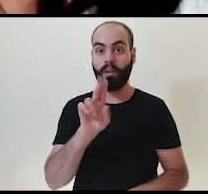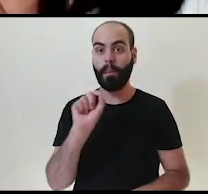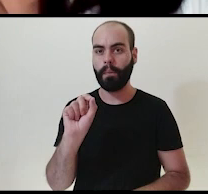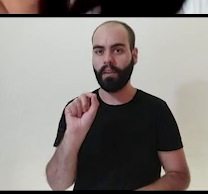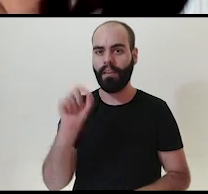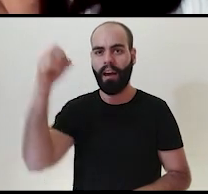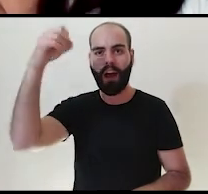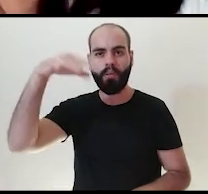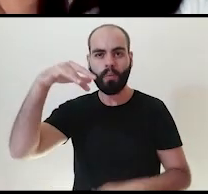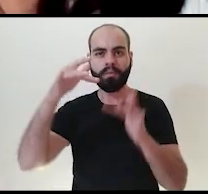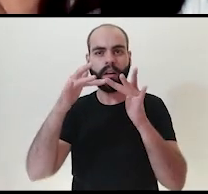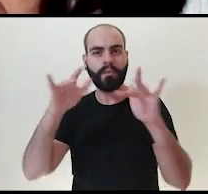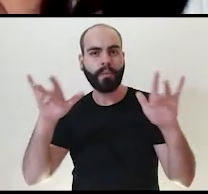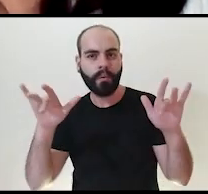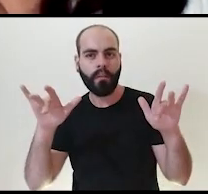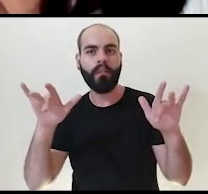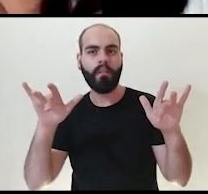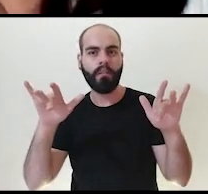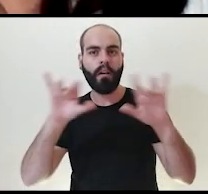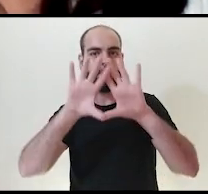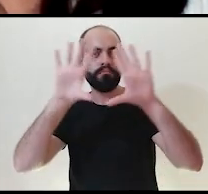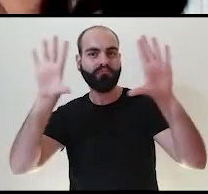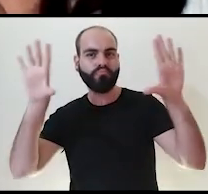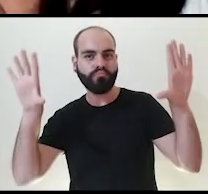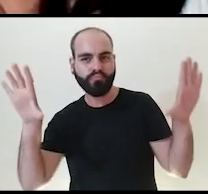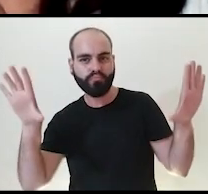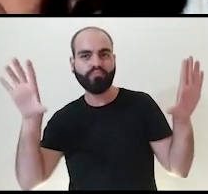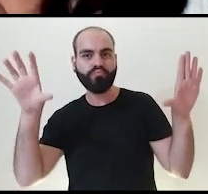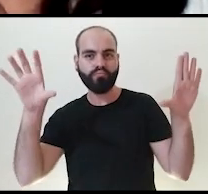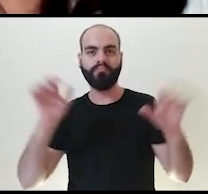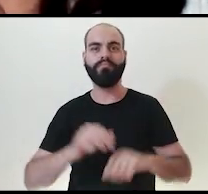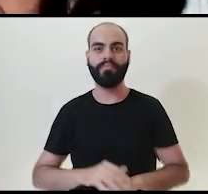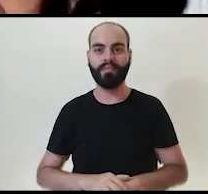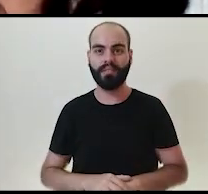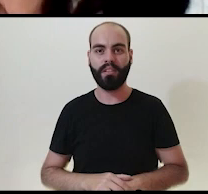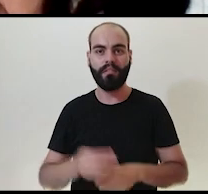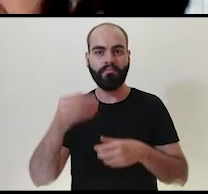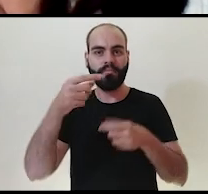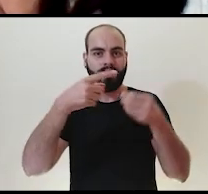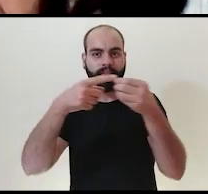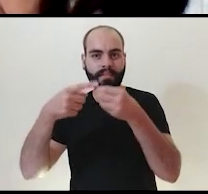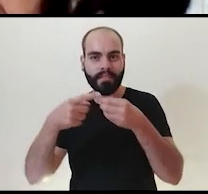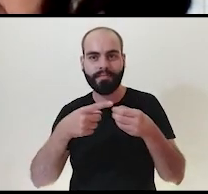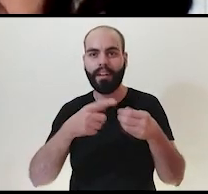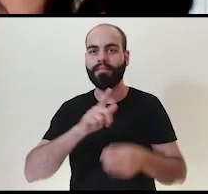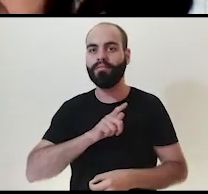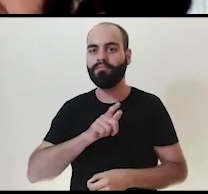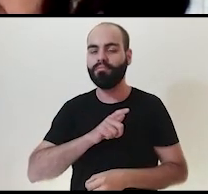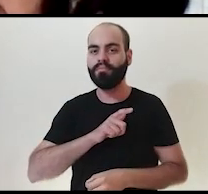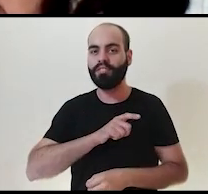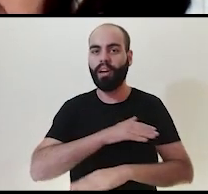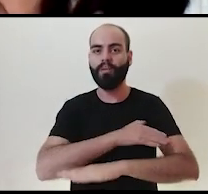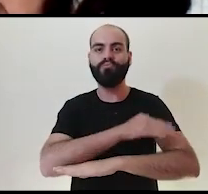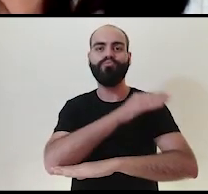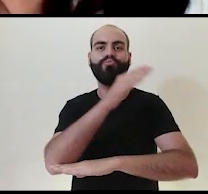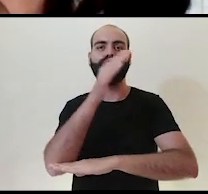natural, né? Principalmente nesses pontos da cidade, porque a gente tem aí, né, o dia inteiro para poder. Enquanto